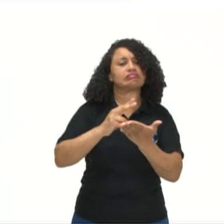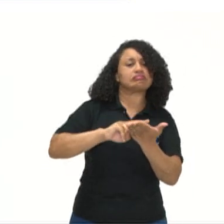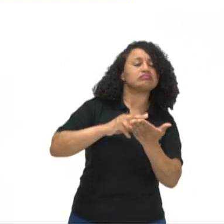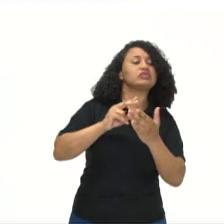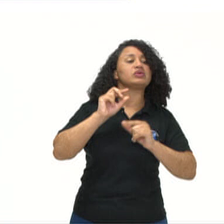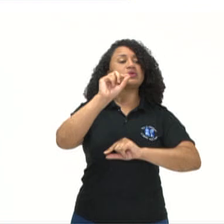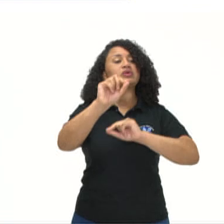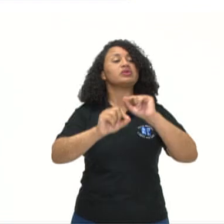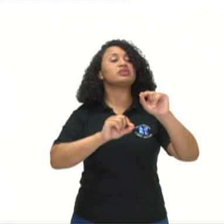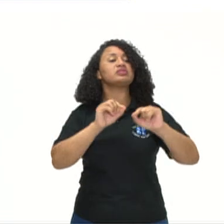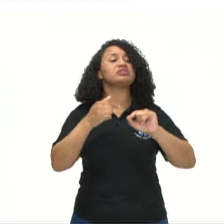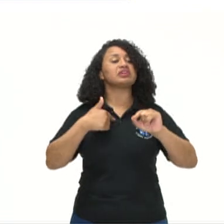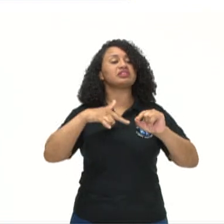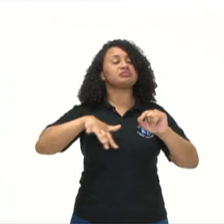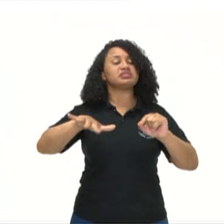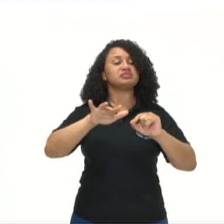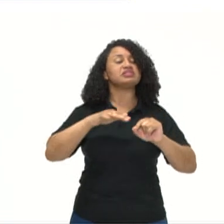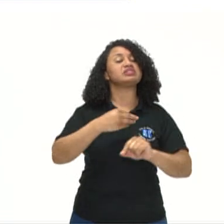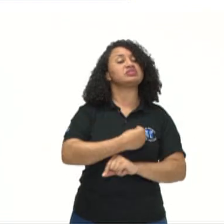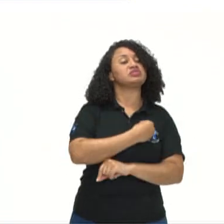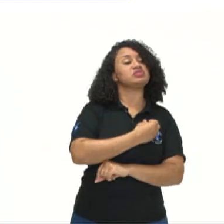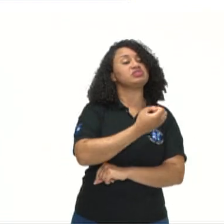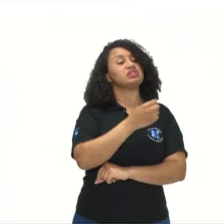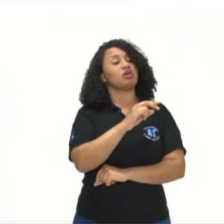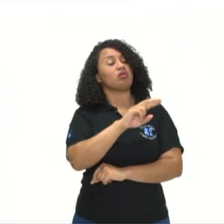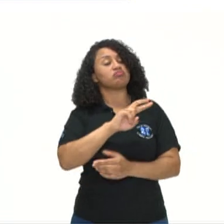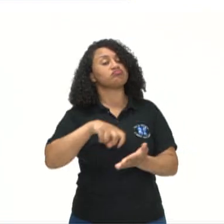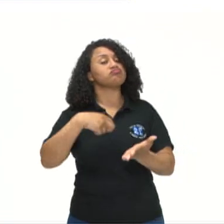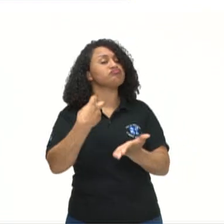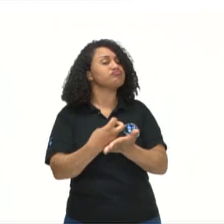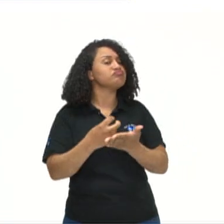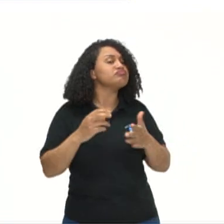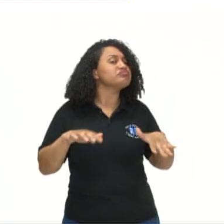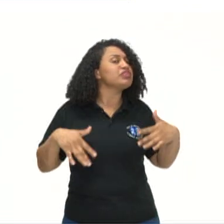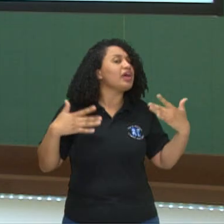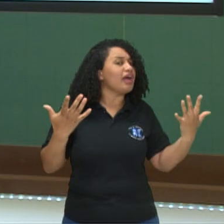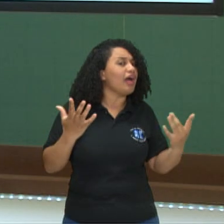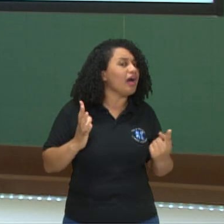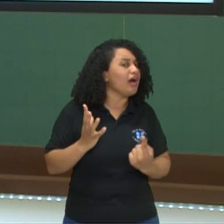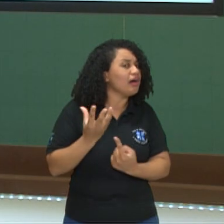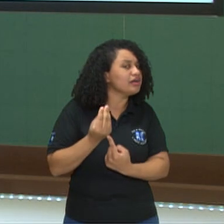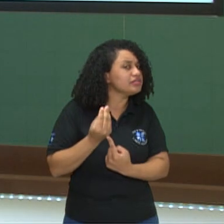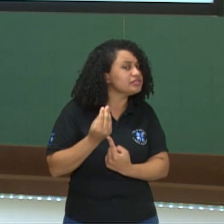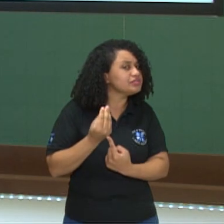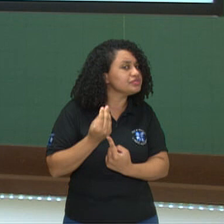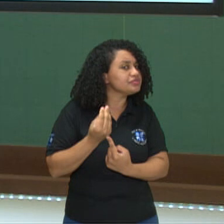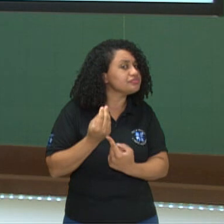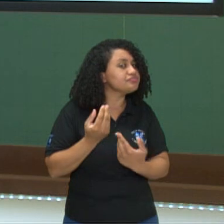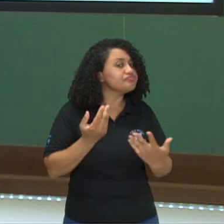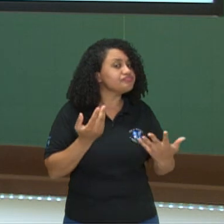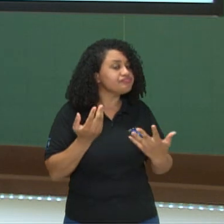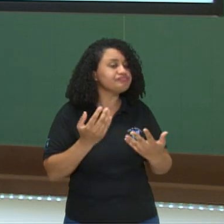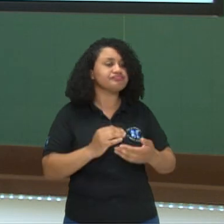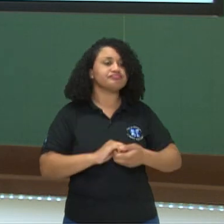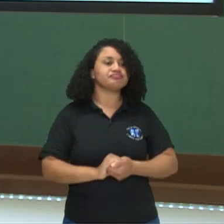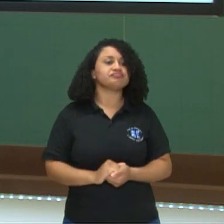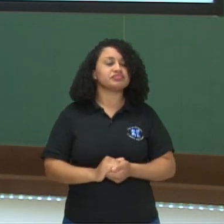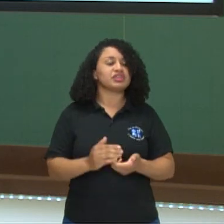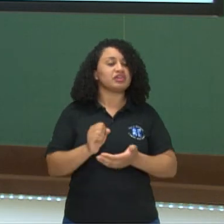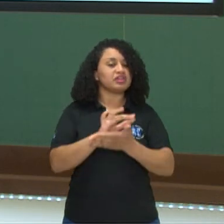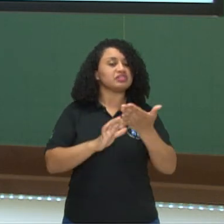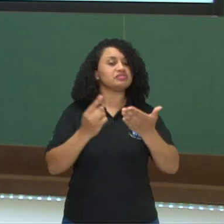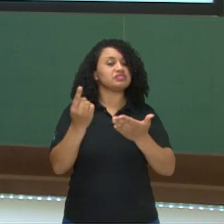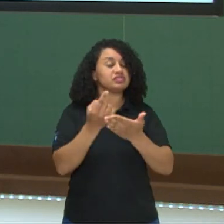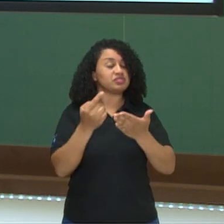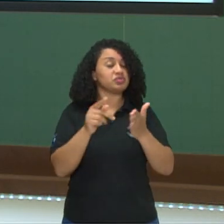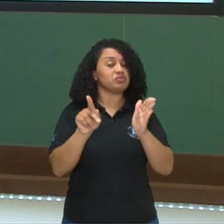uma questão de vida ou morte. Será arte? Vamos à primeira atividade